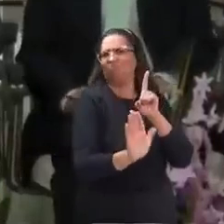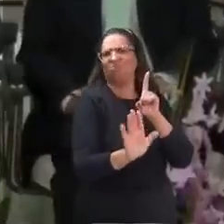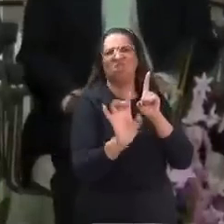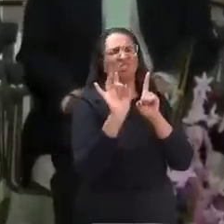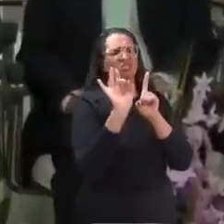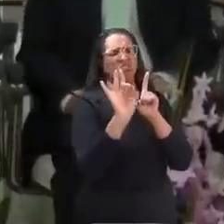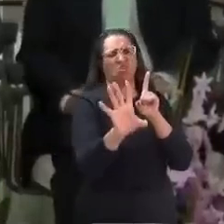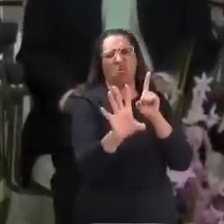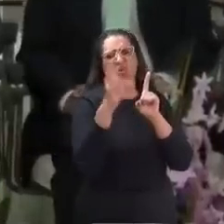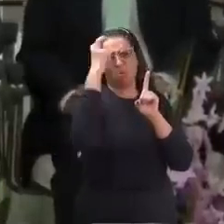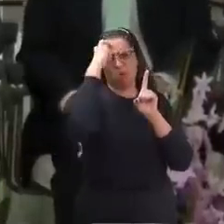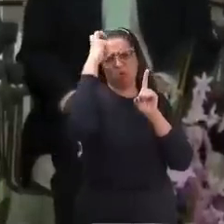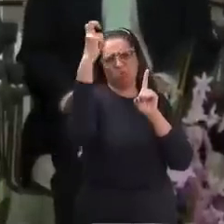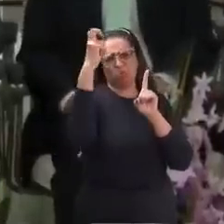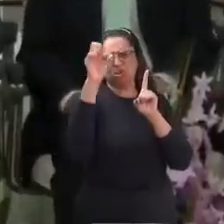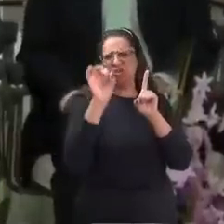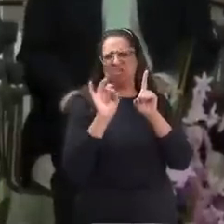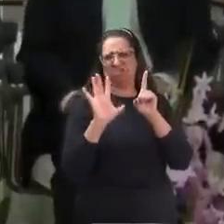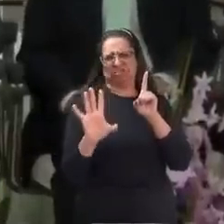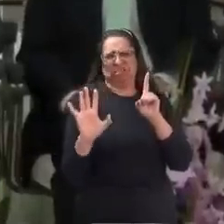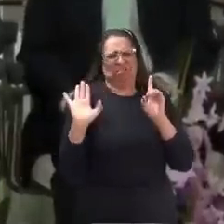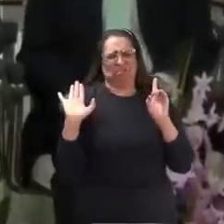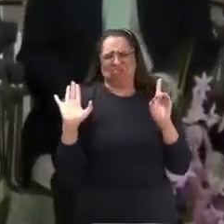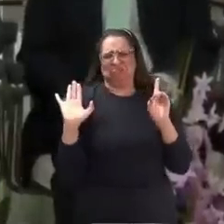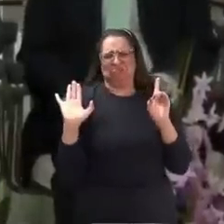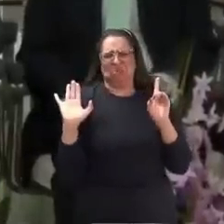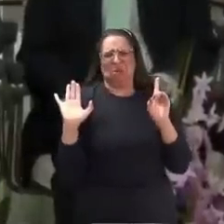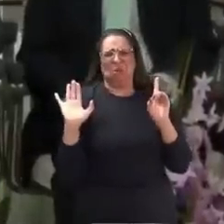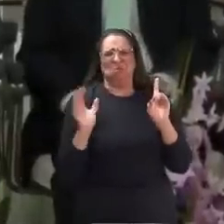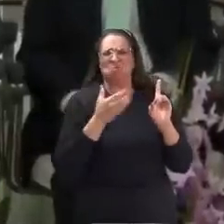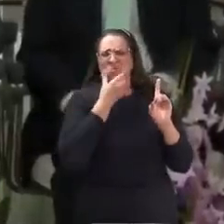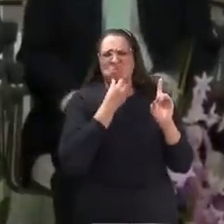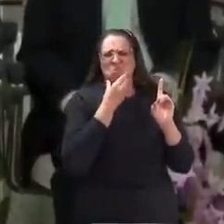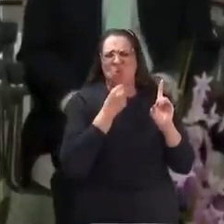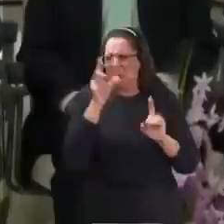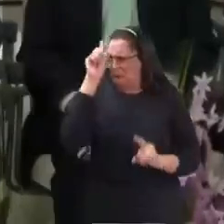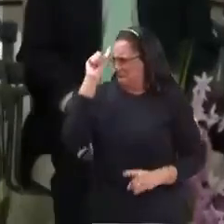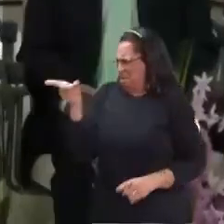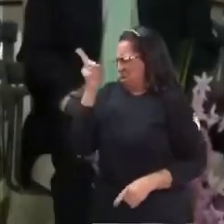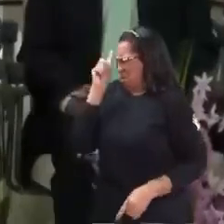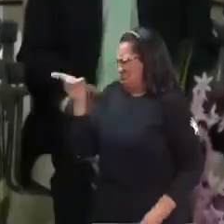tudo em uma cultura machista e oriental de onde provém a nossa fé.